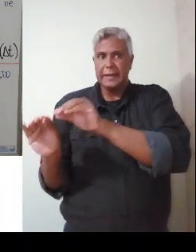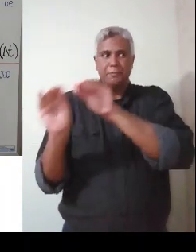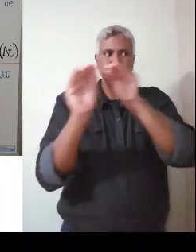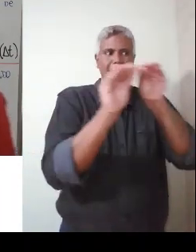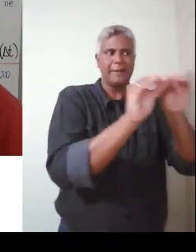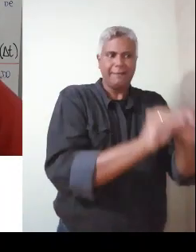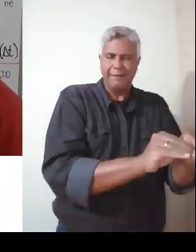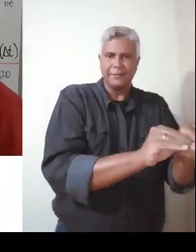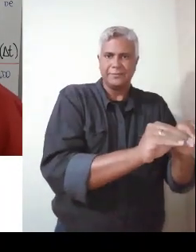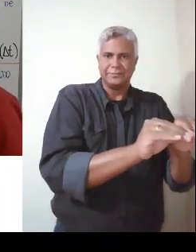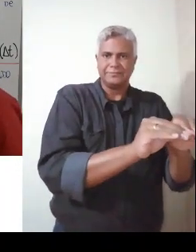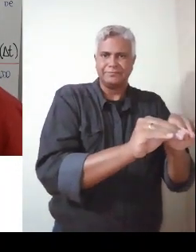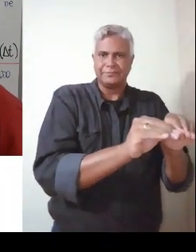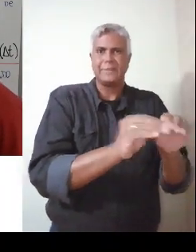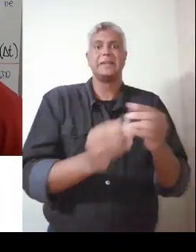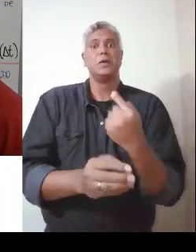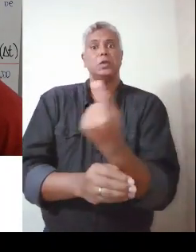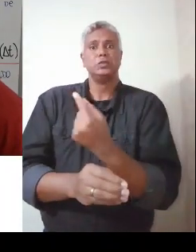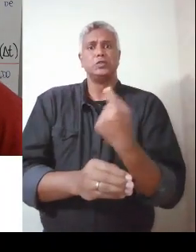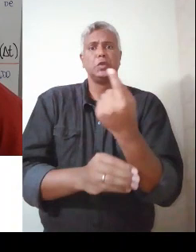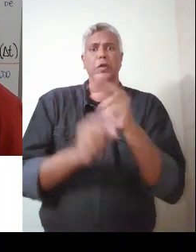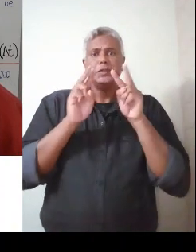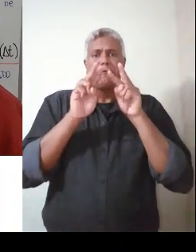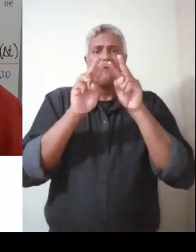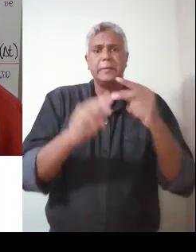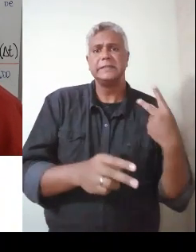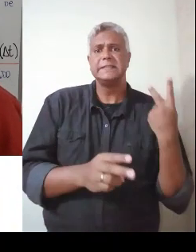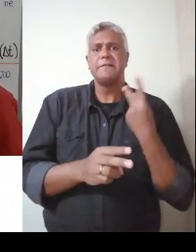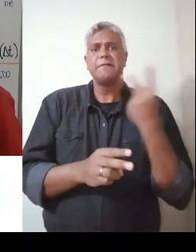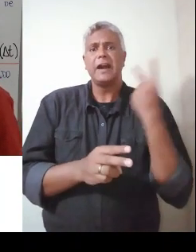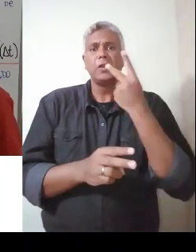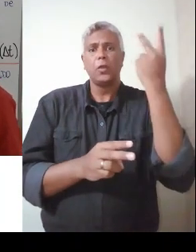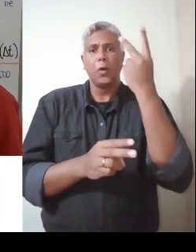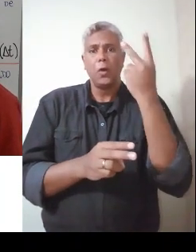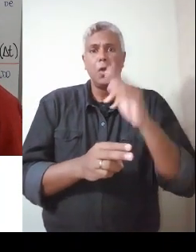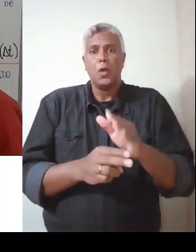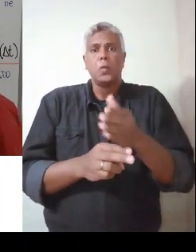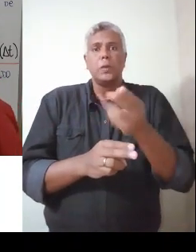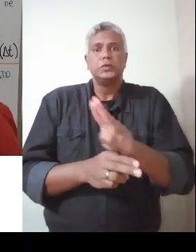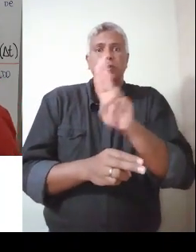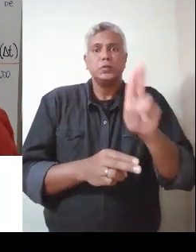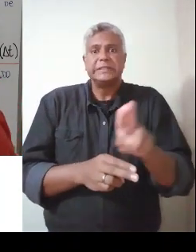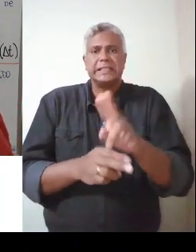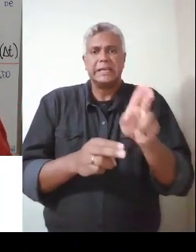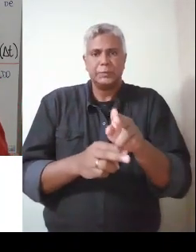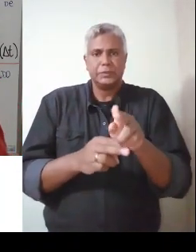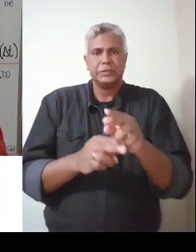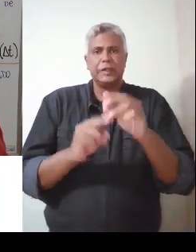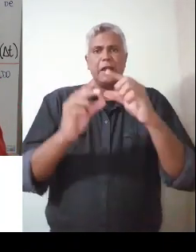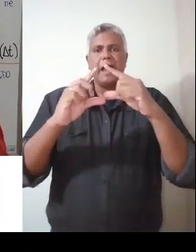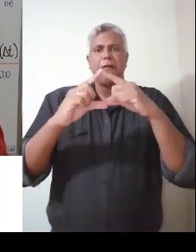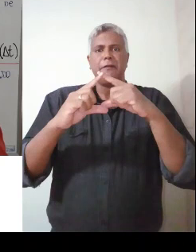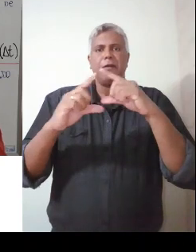de um corpo. Nós podemos obter este valor através da diferença de duas posições.